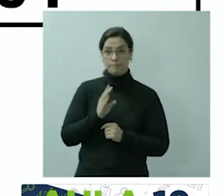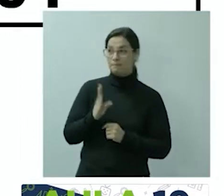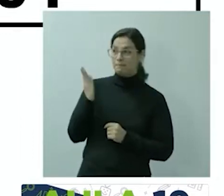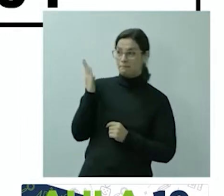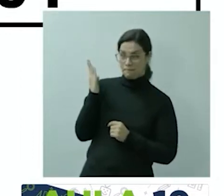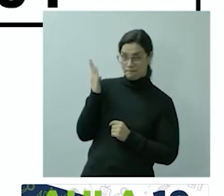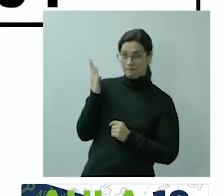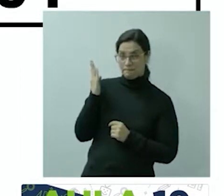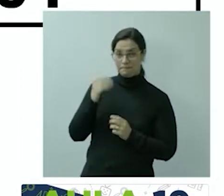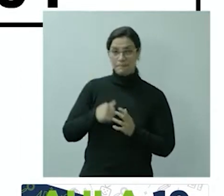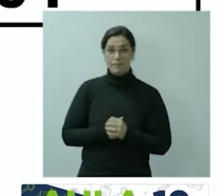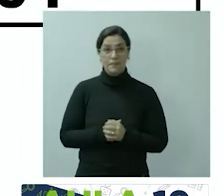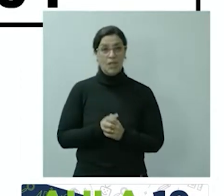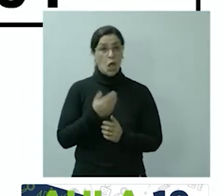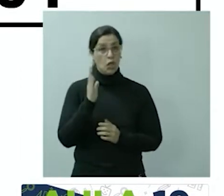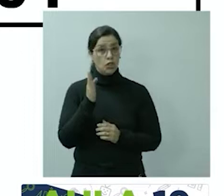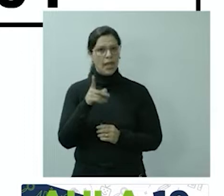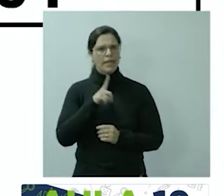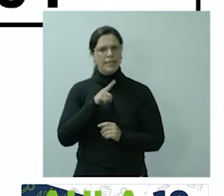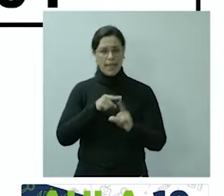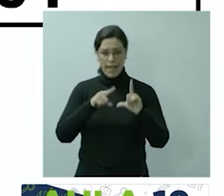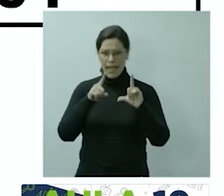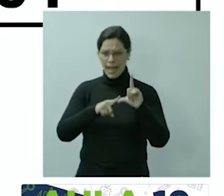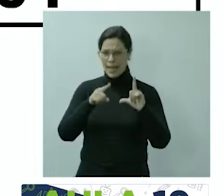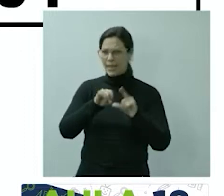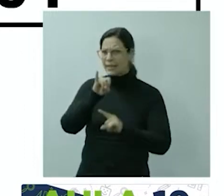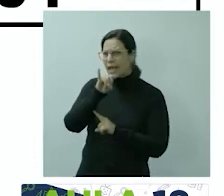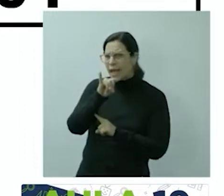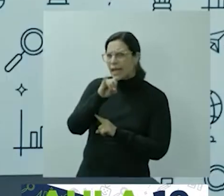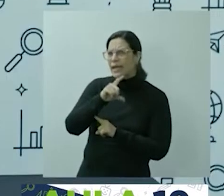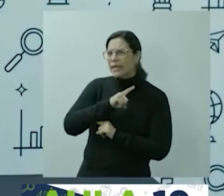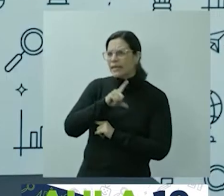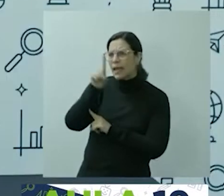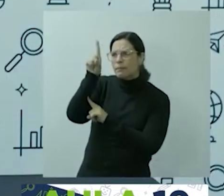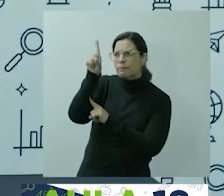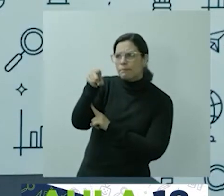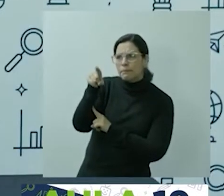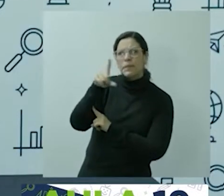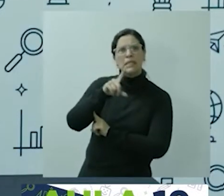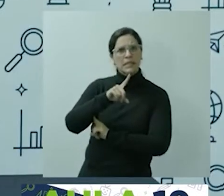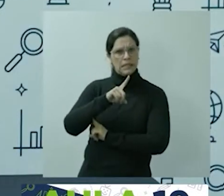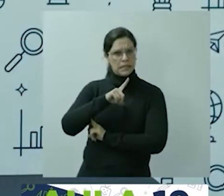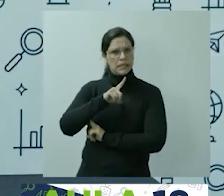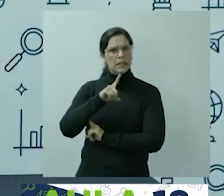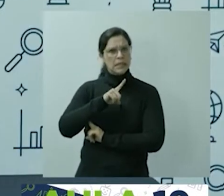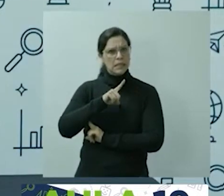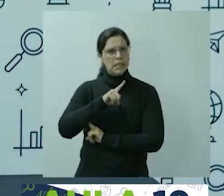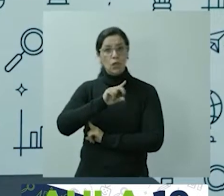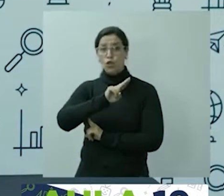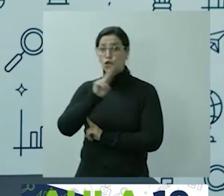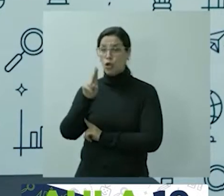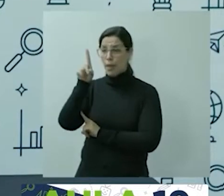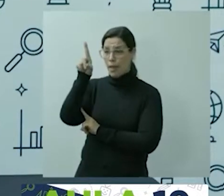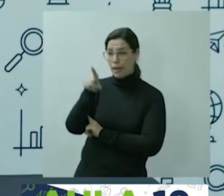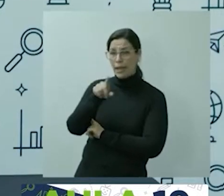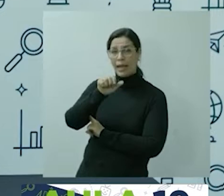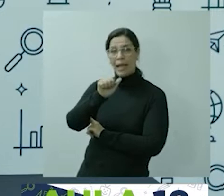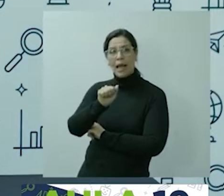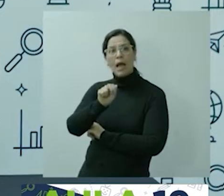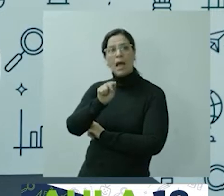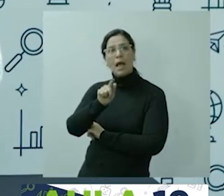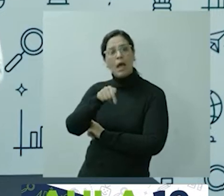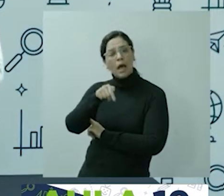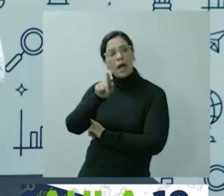lá. Olhem lá, que essa letra I tem um acento que nós chamamos de acento